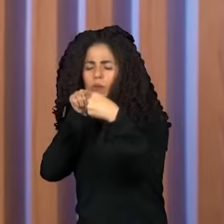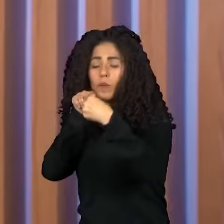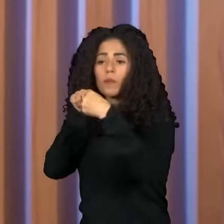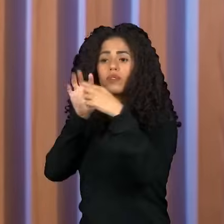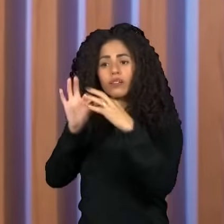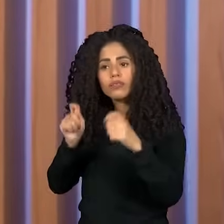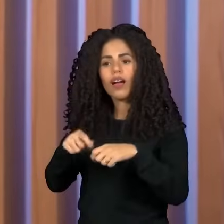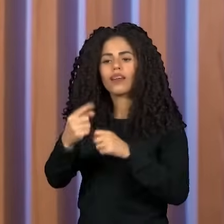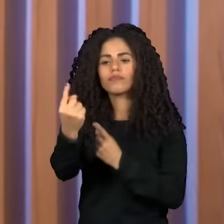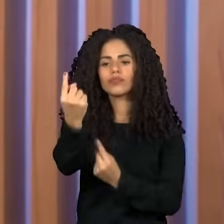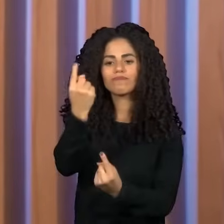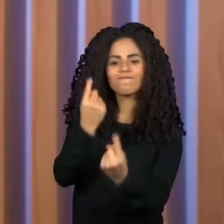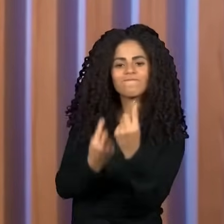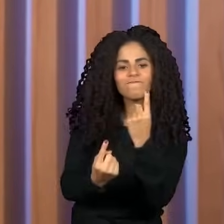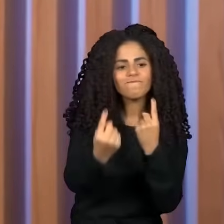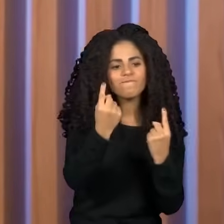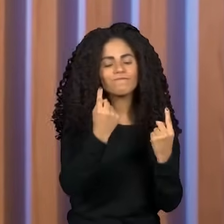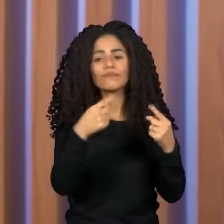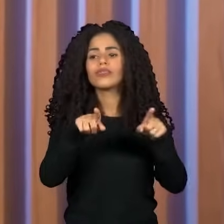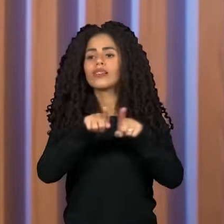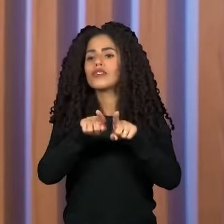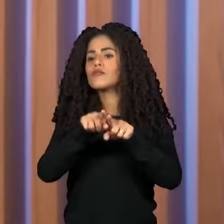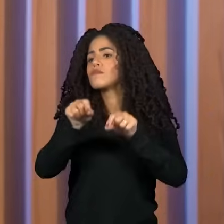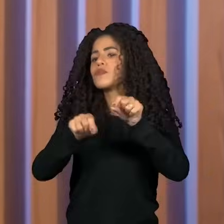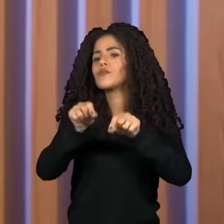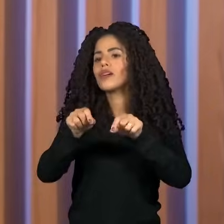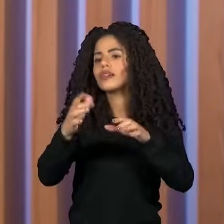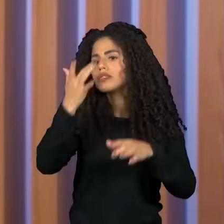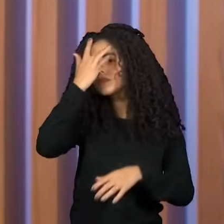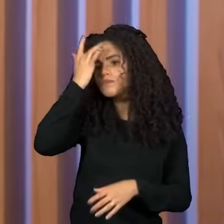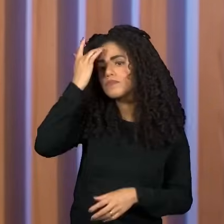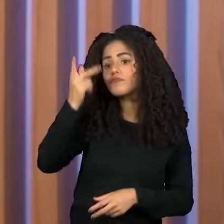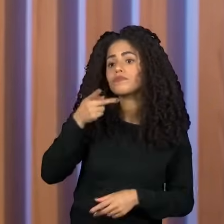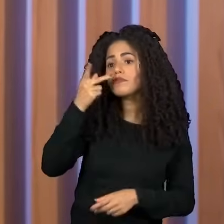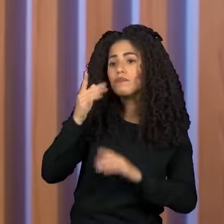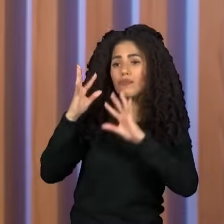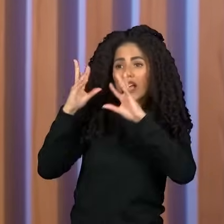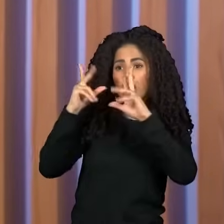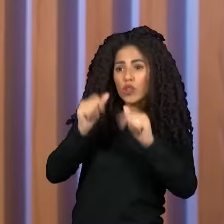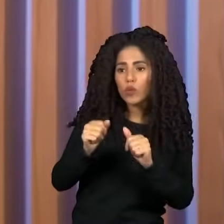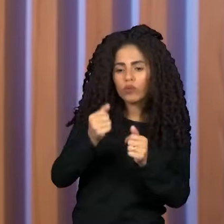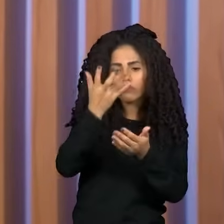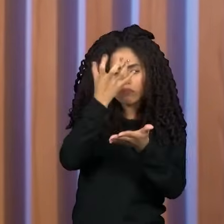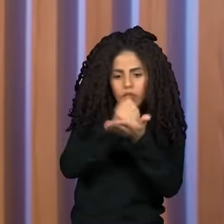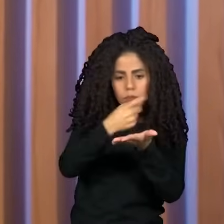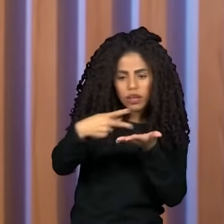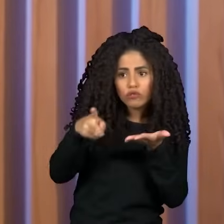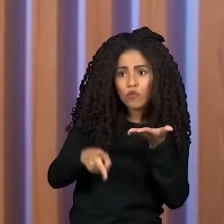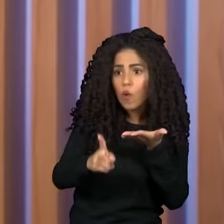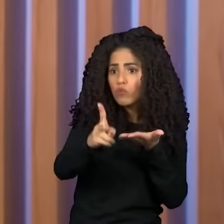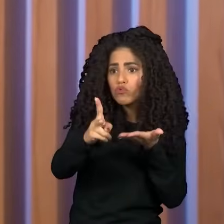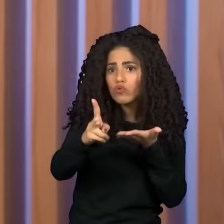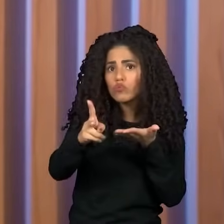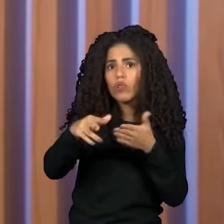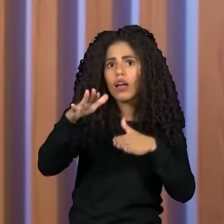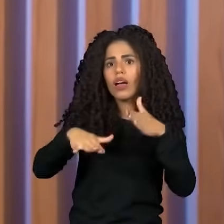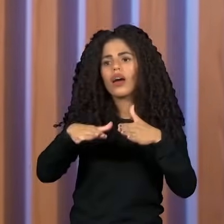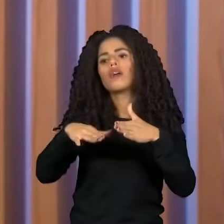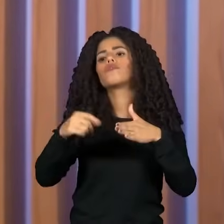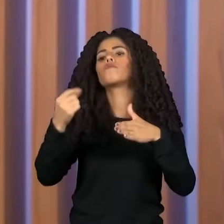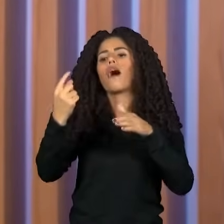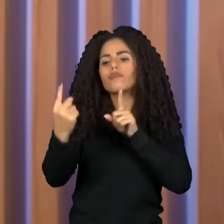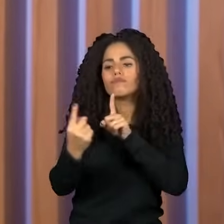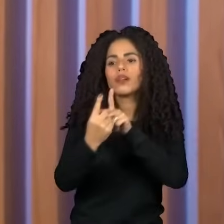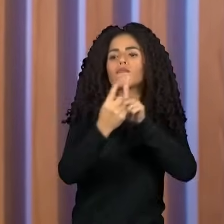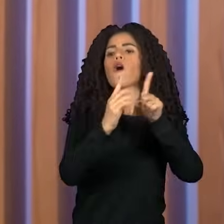têm mais afinidade. Só que aí fica aquela coisa também que muita gente fala. Nem todo mundo sai do aplicativo, né? A gente estava conversando. Nem todo mundo sai do aplicativo